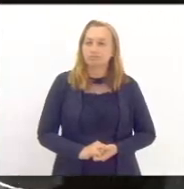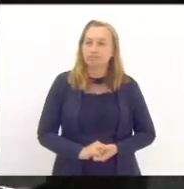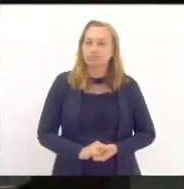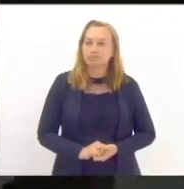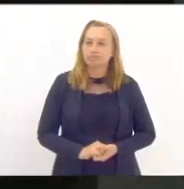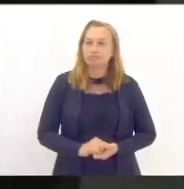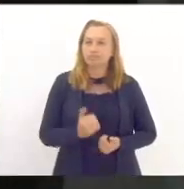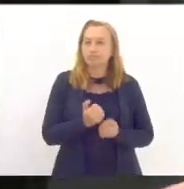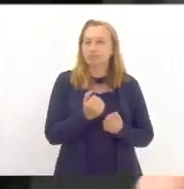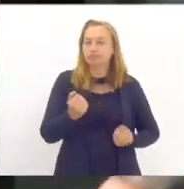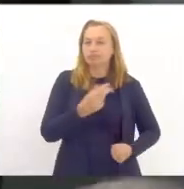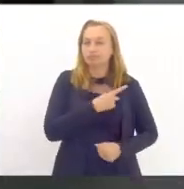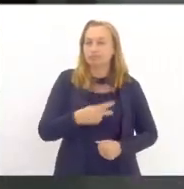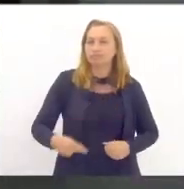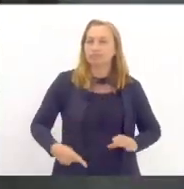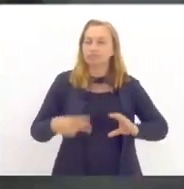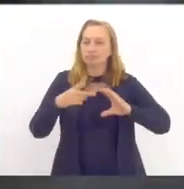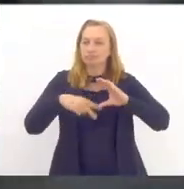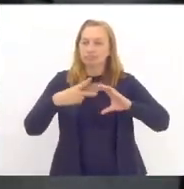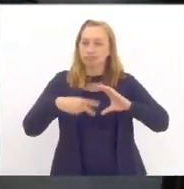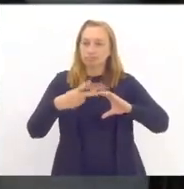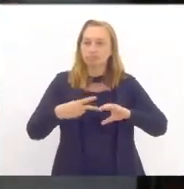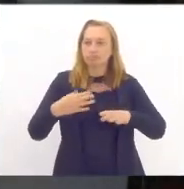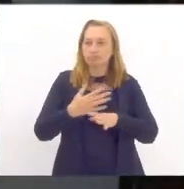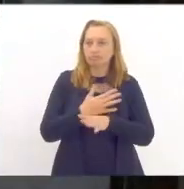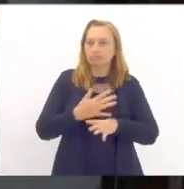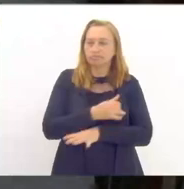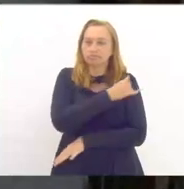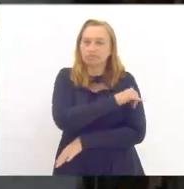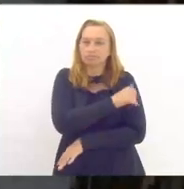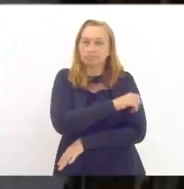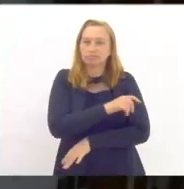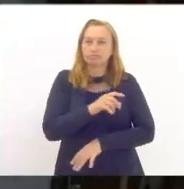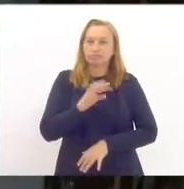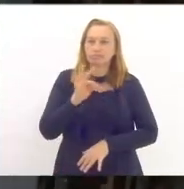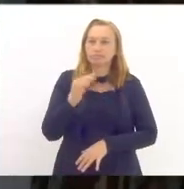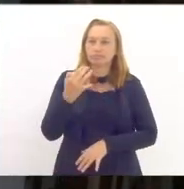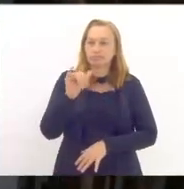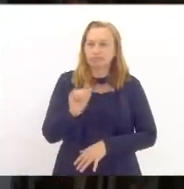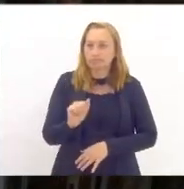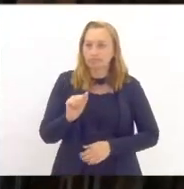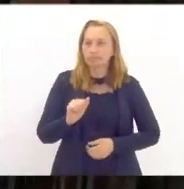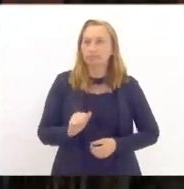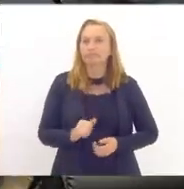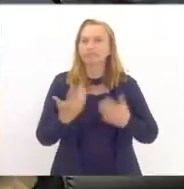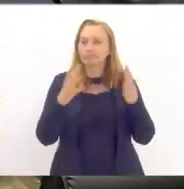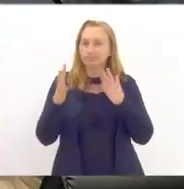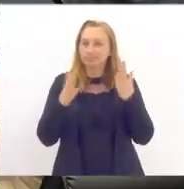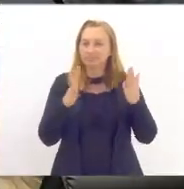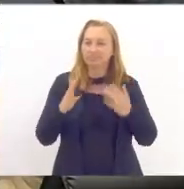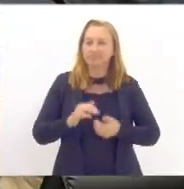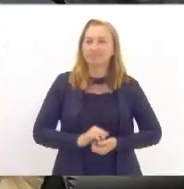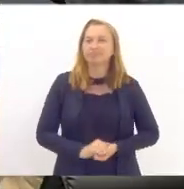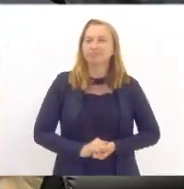A vice-presidente da Câmara dos Vereadores da cidade do Rio de Janeiro, a vereadora Tânia Bastos.